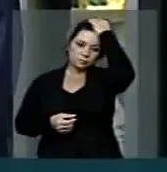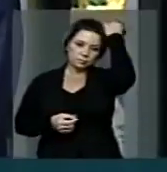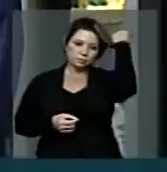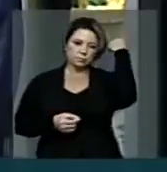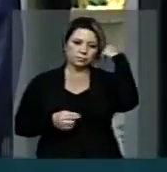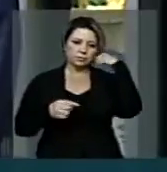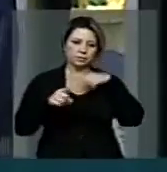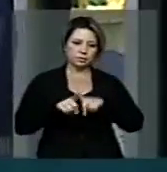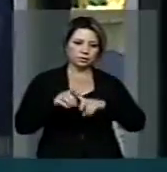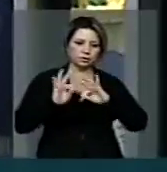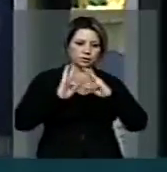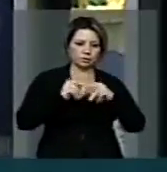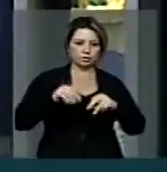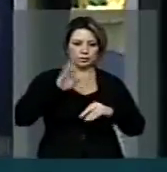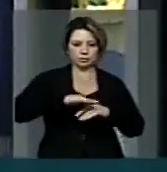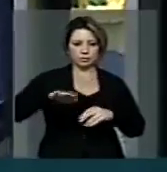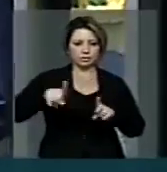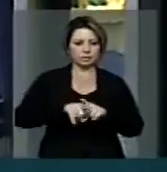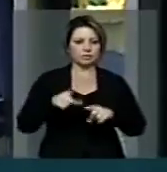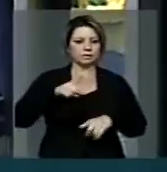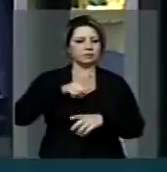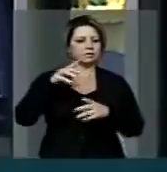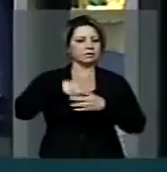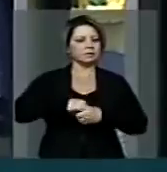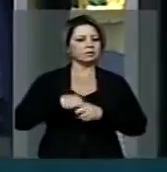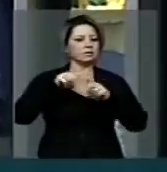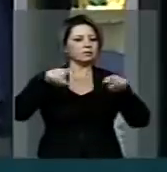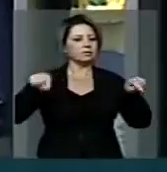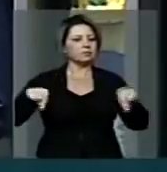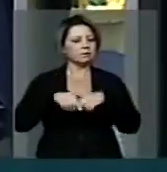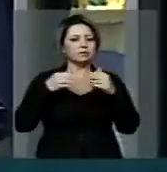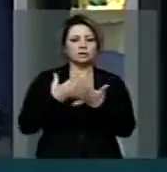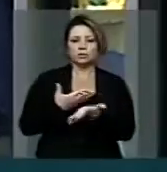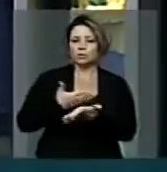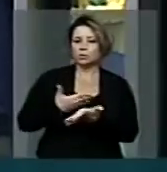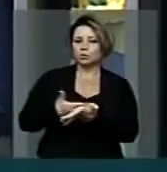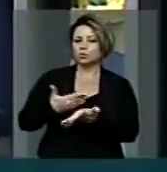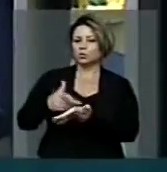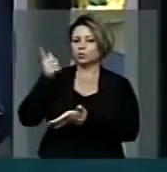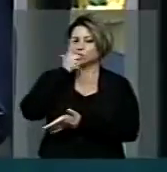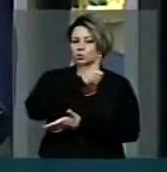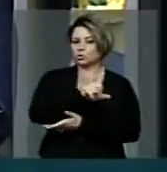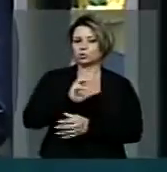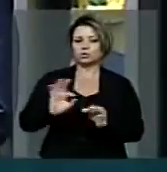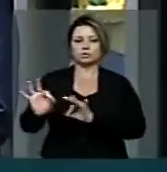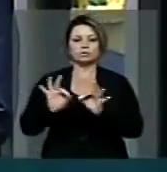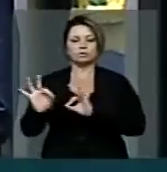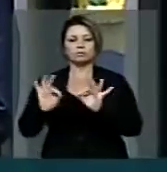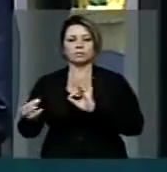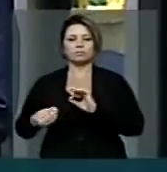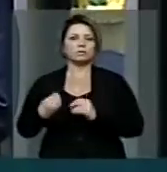crianças estejam na sala de aula e saiam de lá encaminhados para a vida.